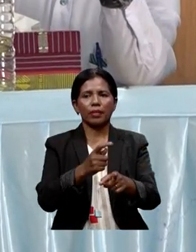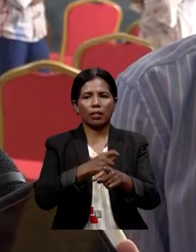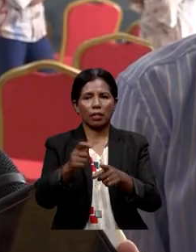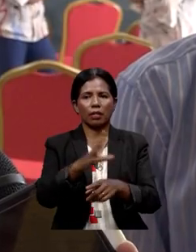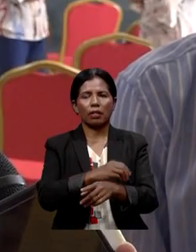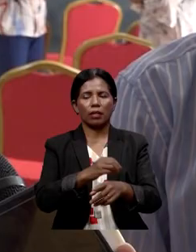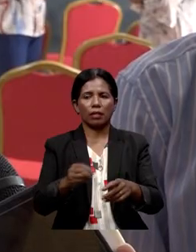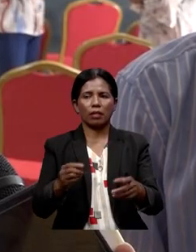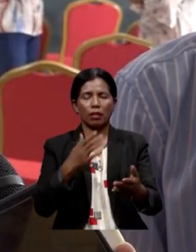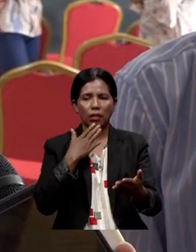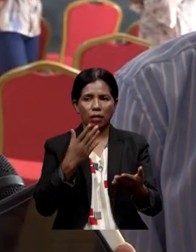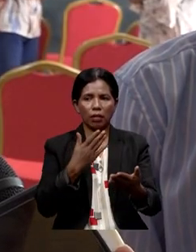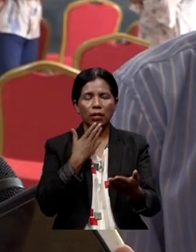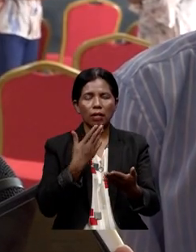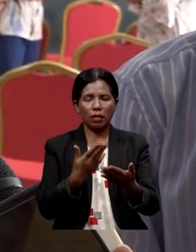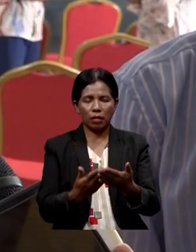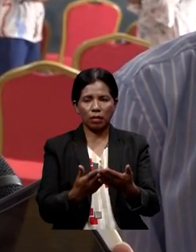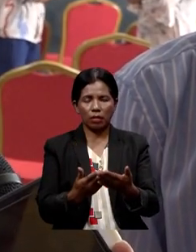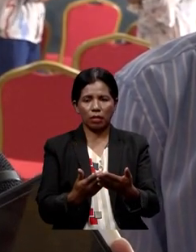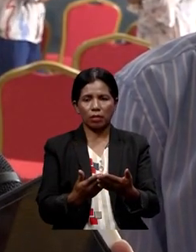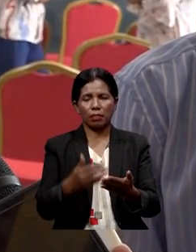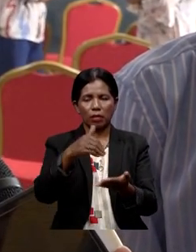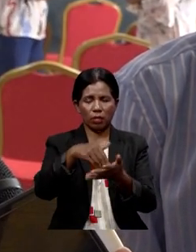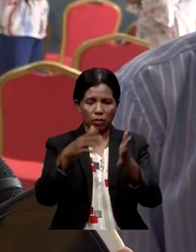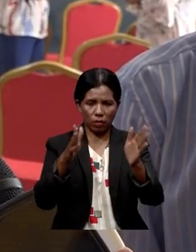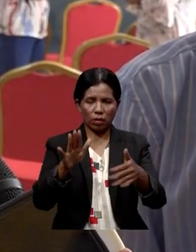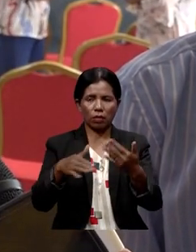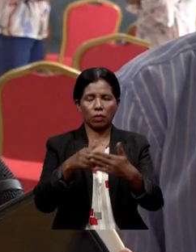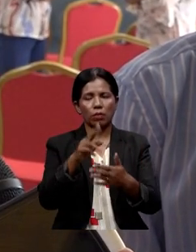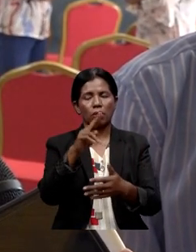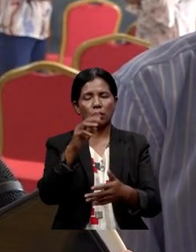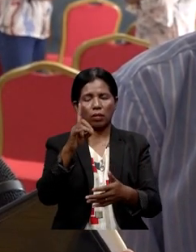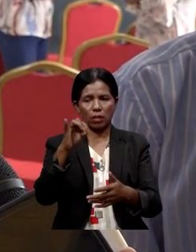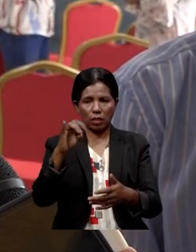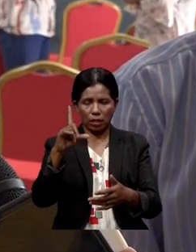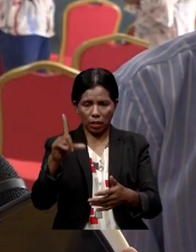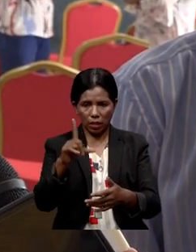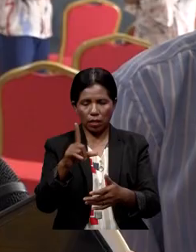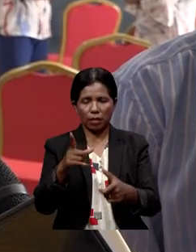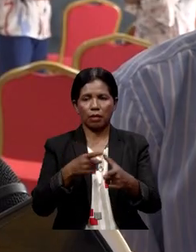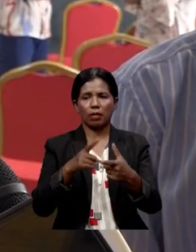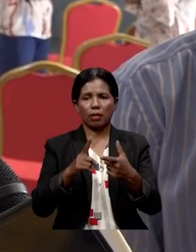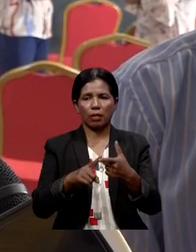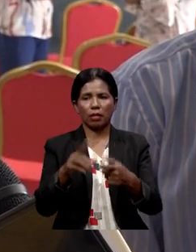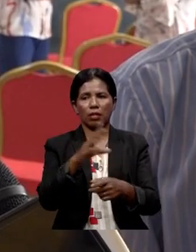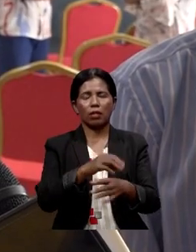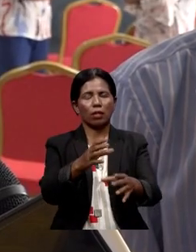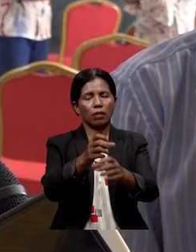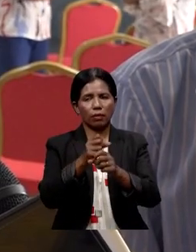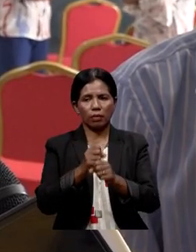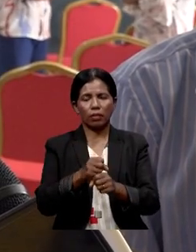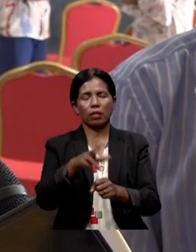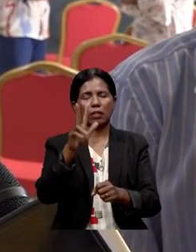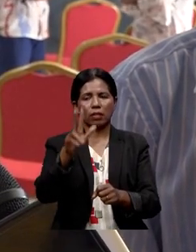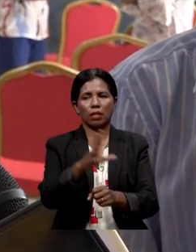tivemos também dinâmicas com estudantes também da UNDIL e que também vão colaborar connosco na recolha e na transcrição